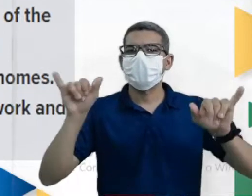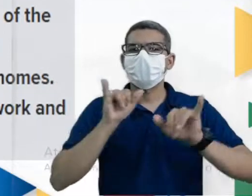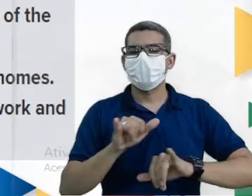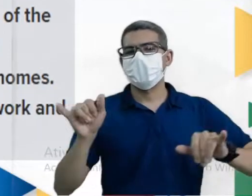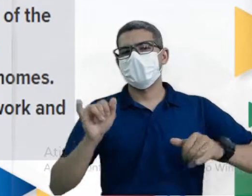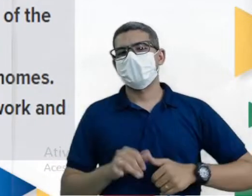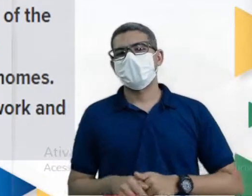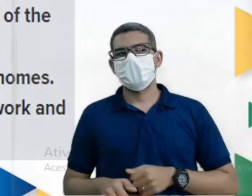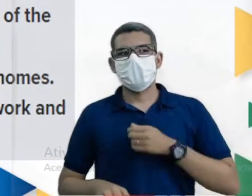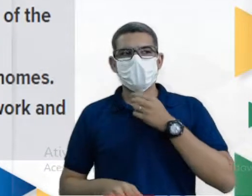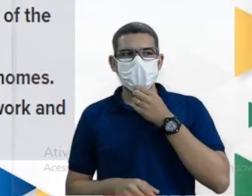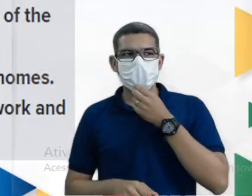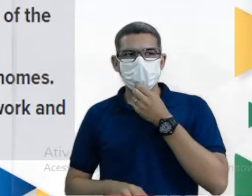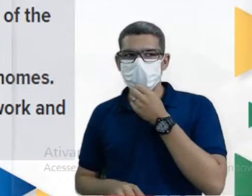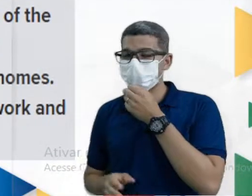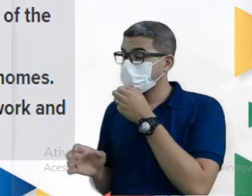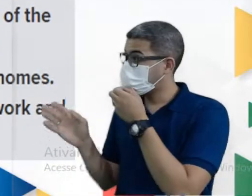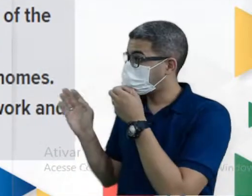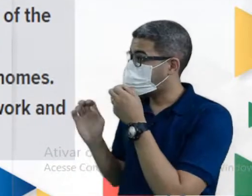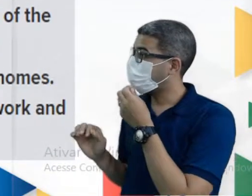UNHCR, que é